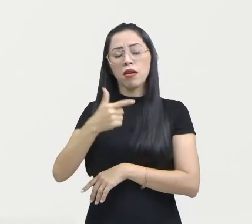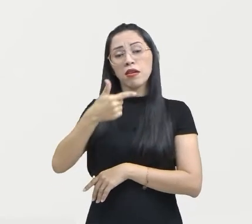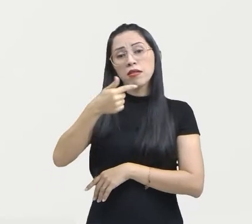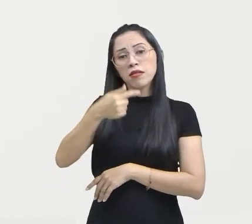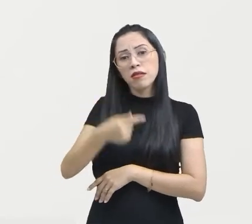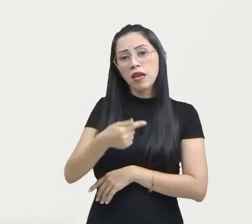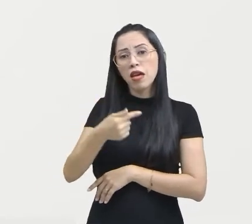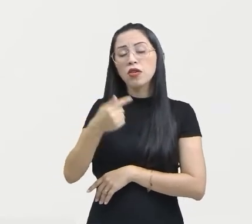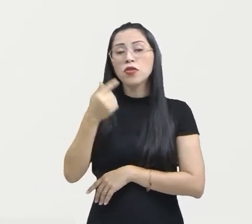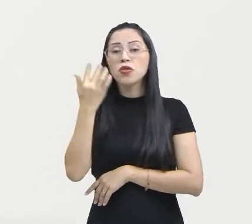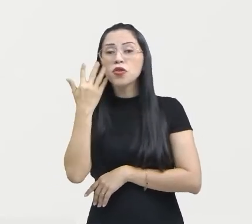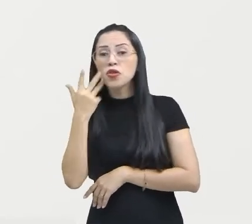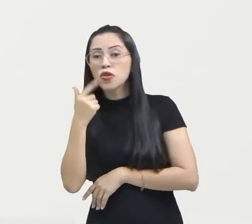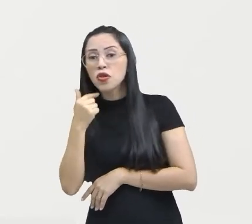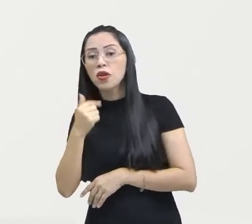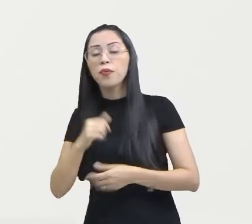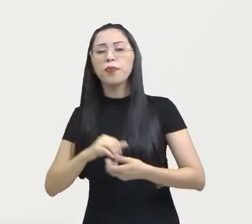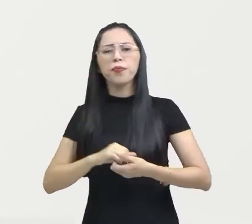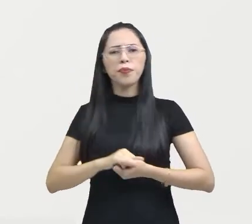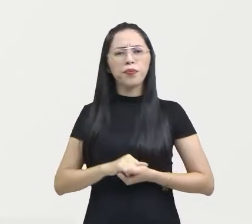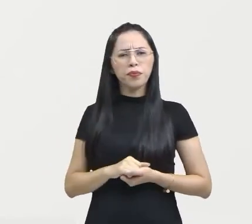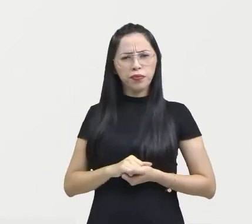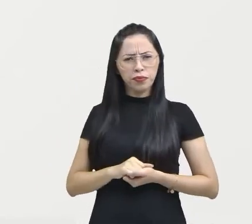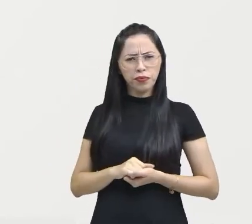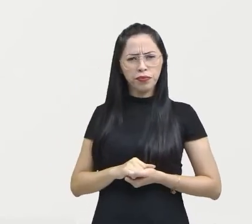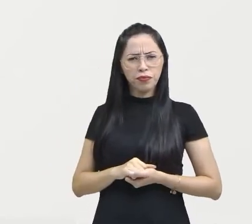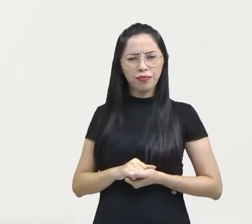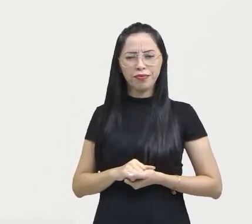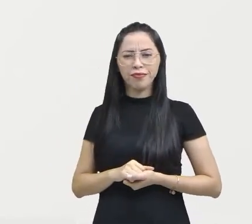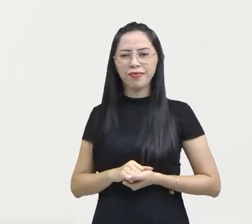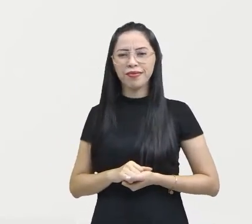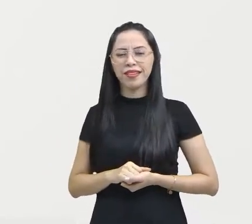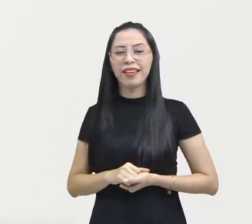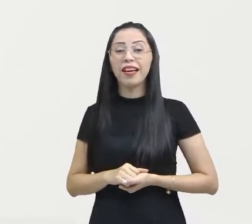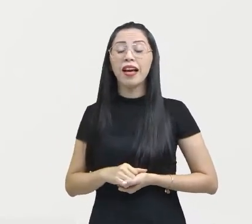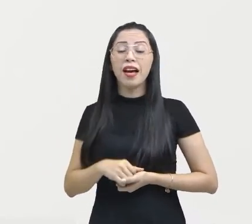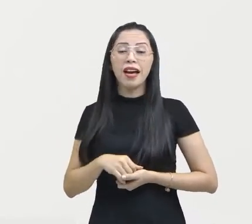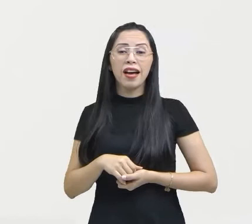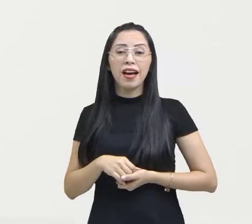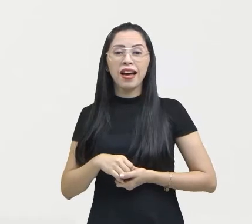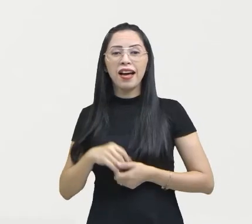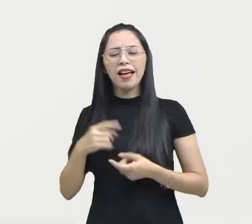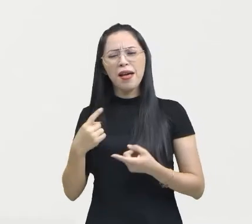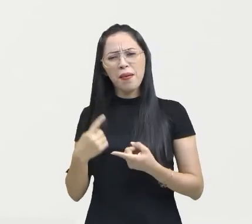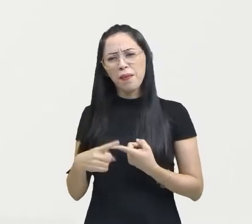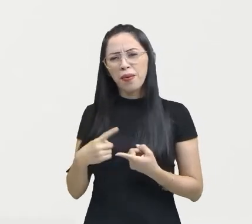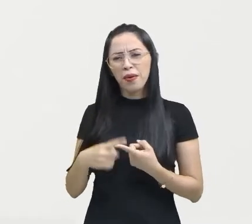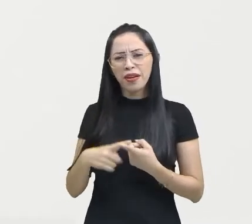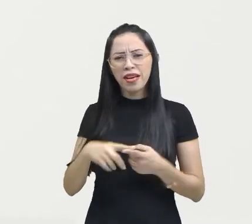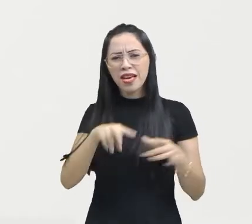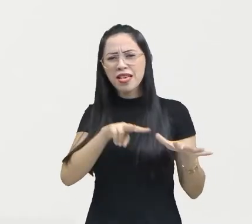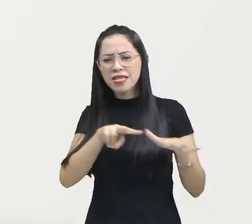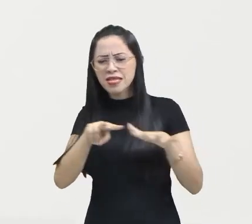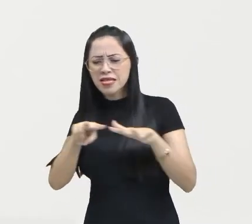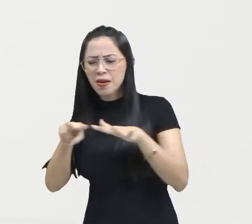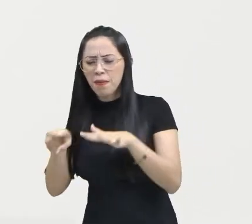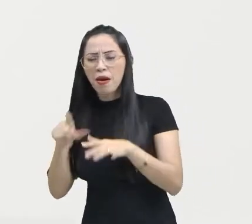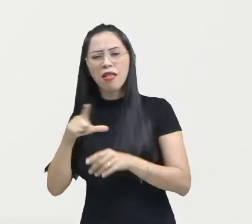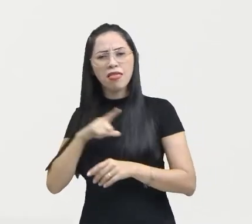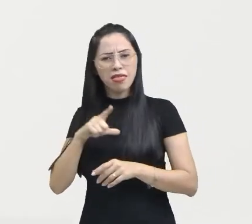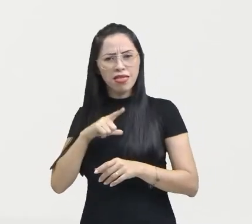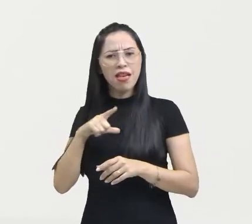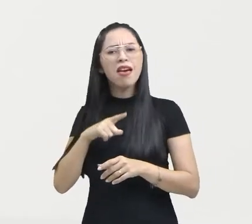7 dias. Professor, tem semana com menos de 7 dias? Não. Às vezes a gente ouve o adulto falando, a semana teve menos dias, teve mais